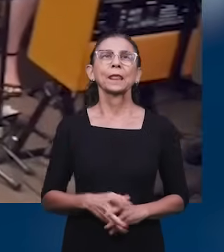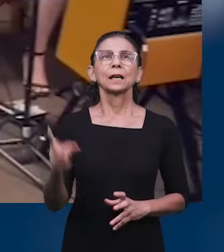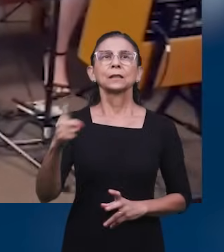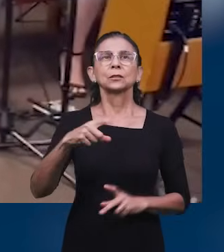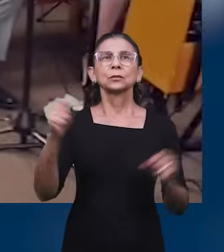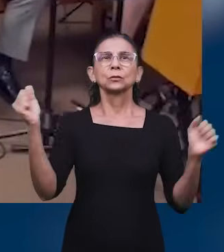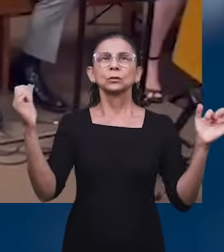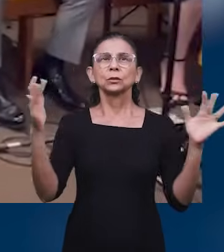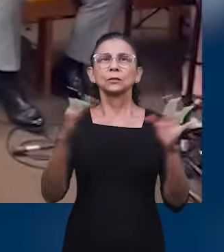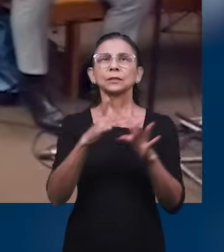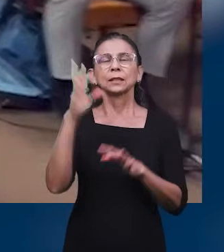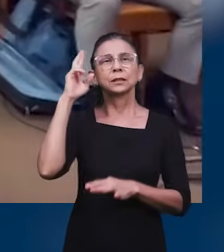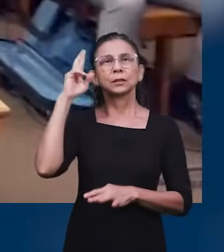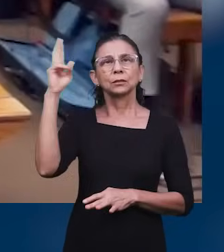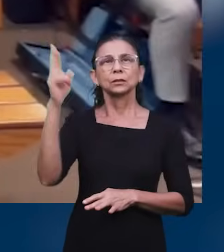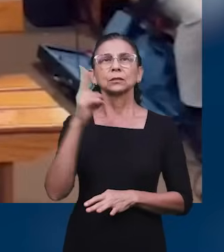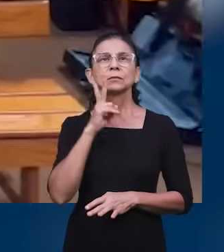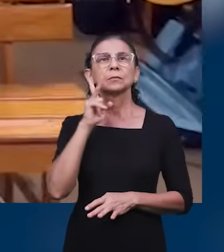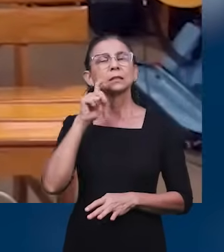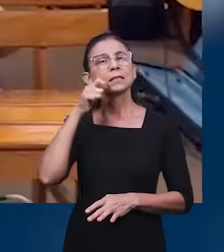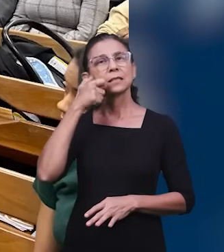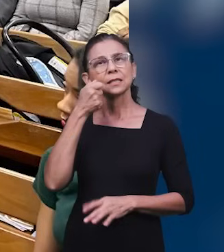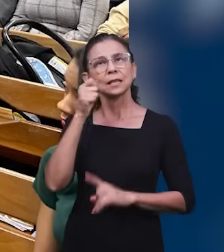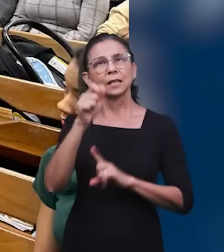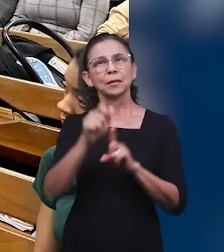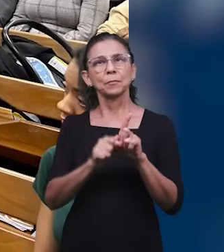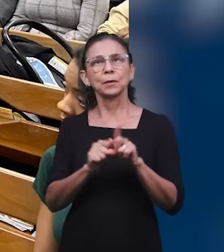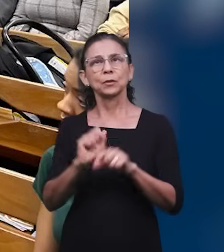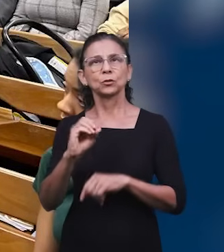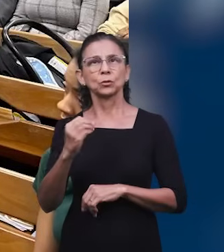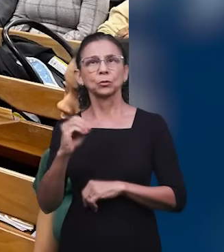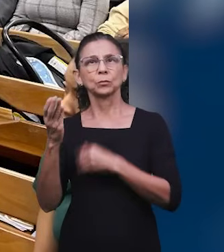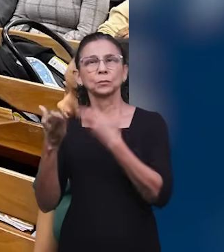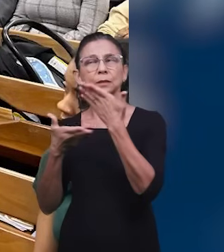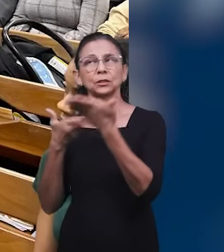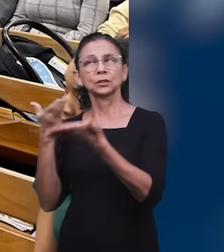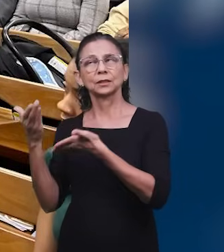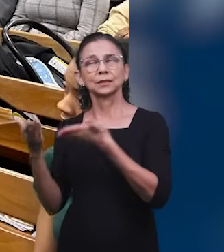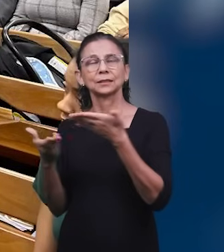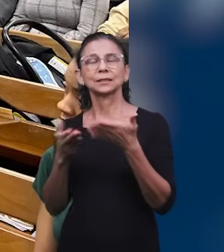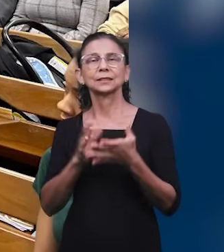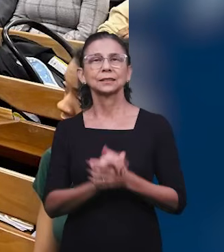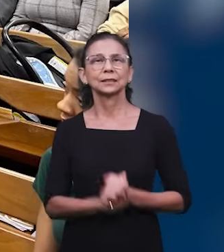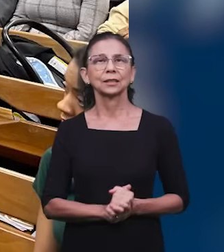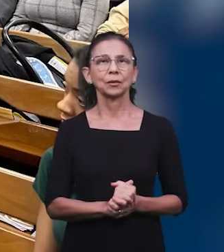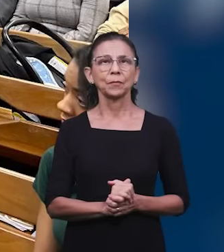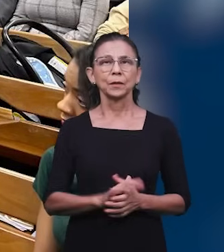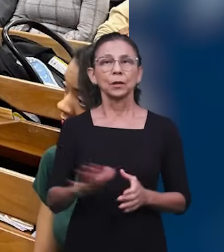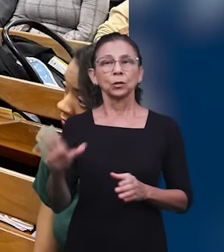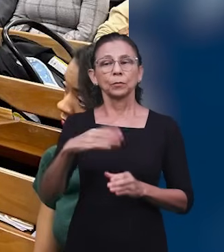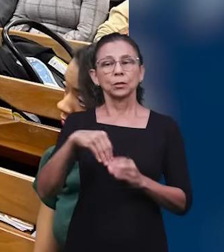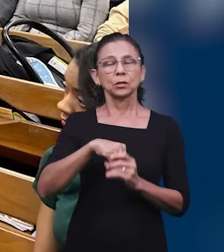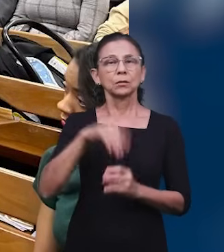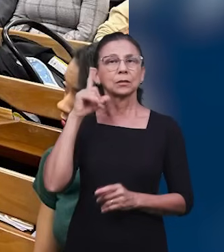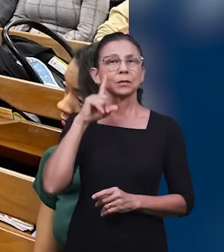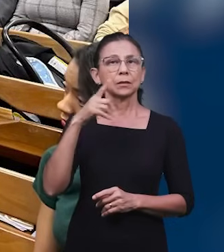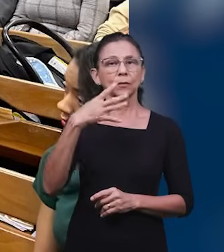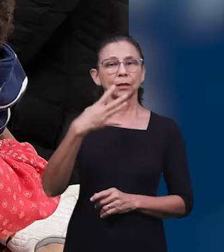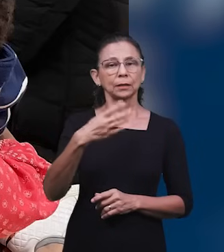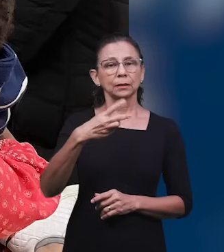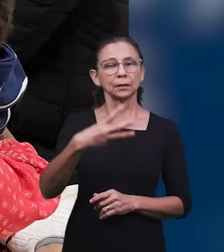glorificou a Deus com uma ceia pelo mês da dedicação. Em Framingham, a igreja recebeu um total de 43 visitantes